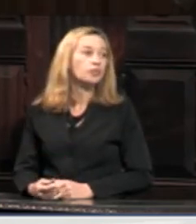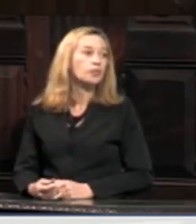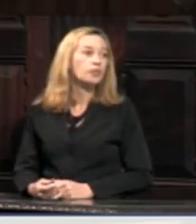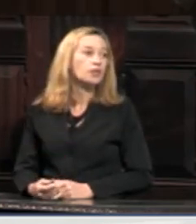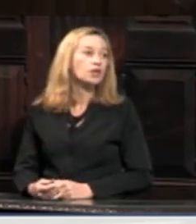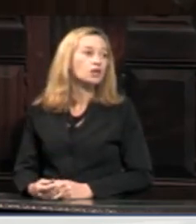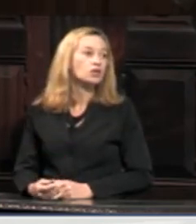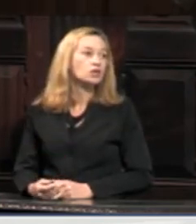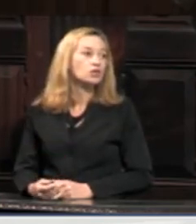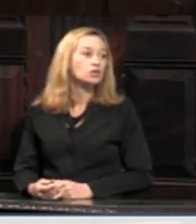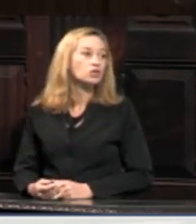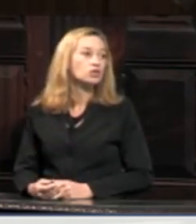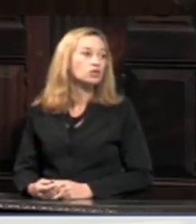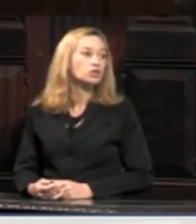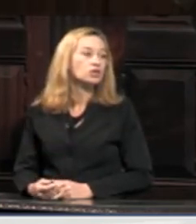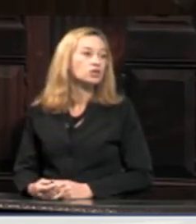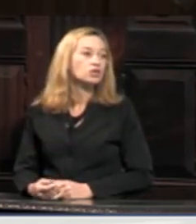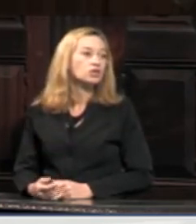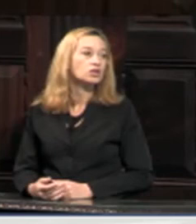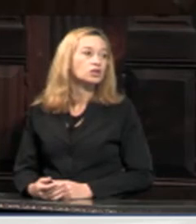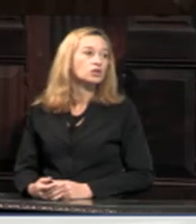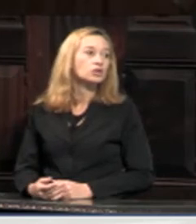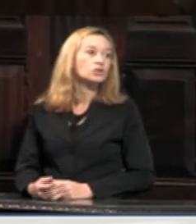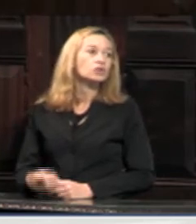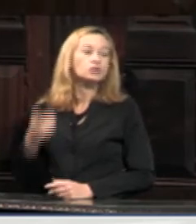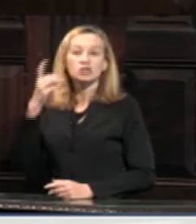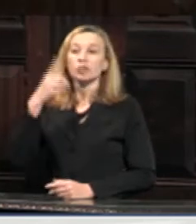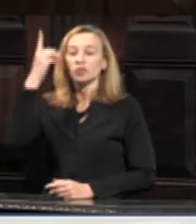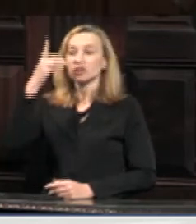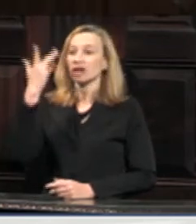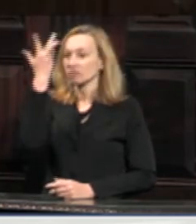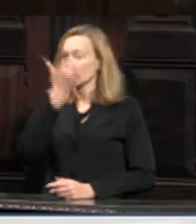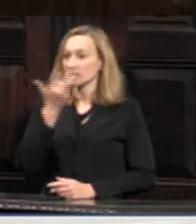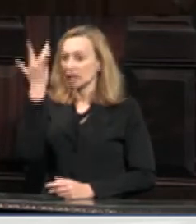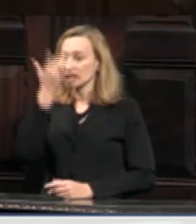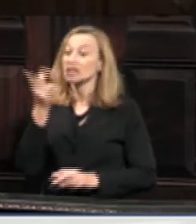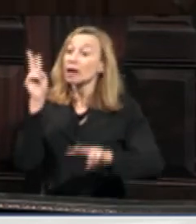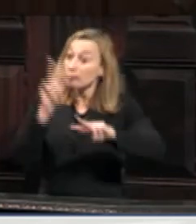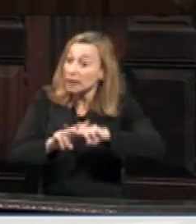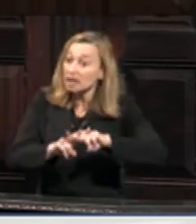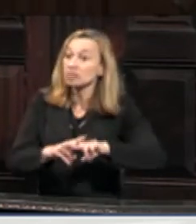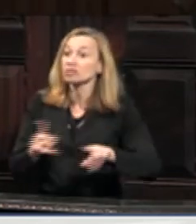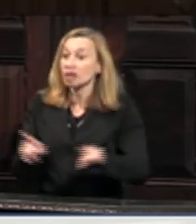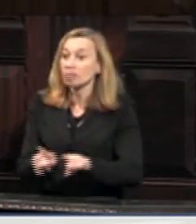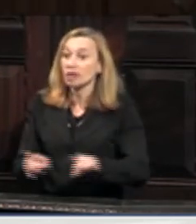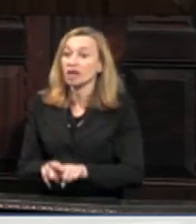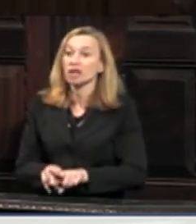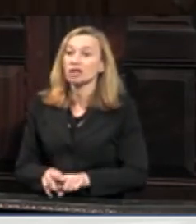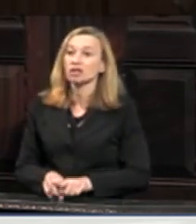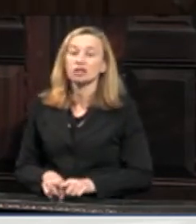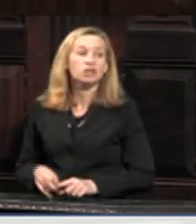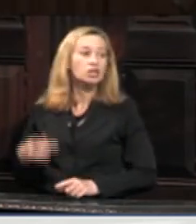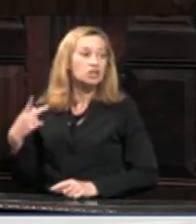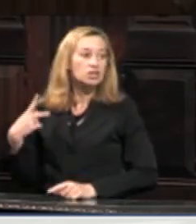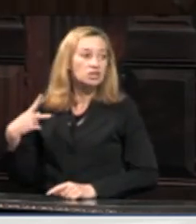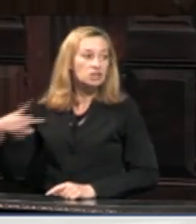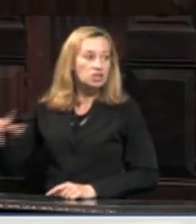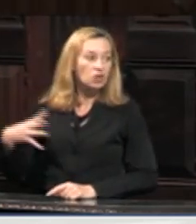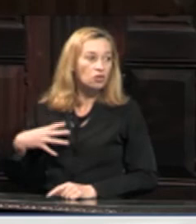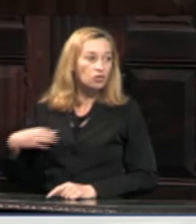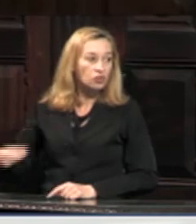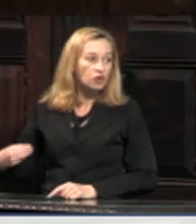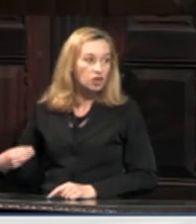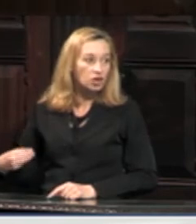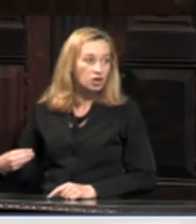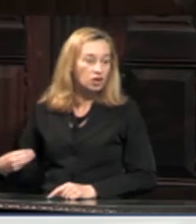que o candidato Fernando Haddad será preso. Ele já anunciou, foi ele que anunciou. Né? O seu filho, reeleito deputado federal por São Paulo,